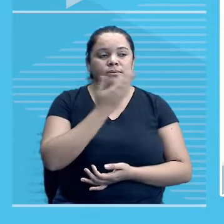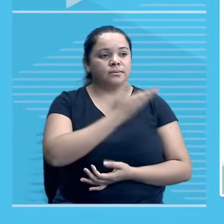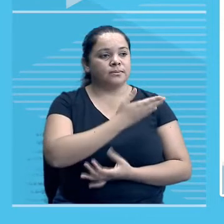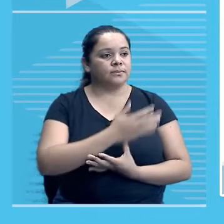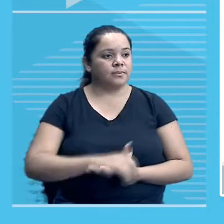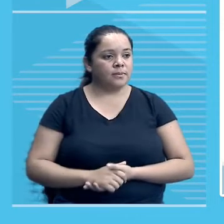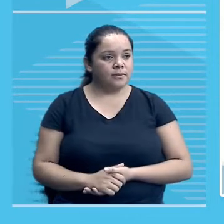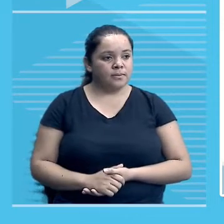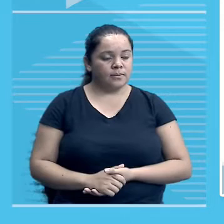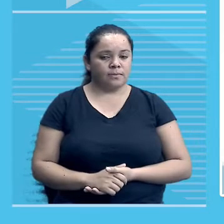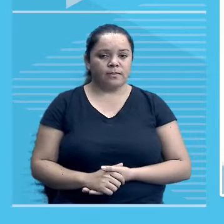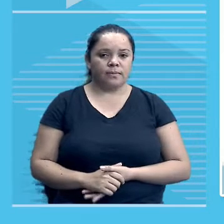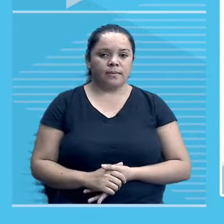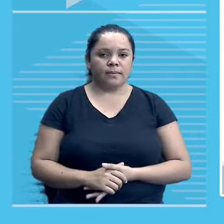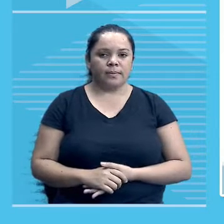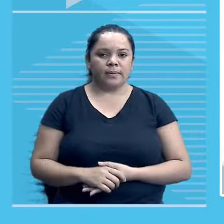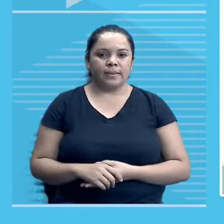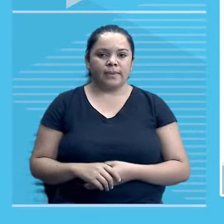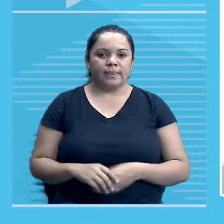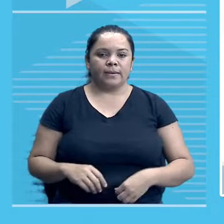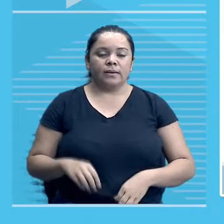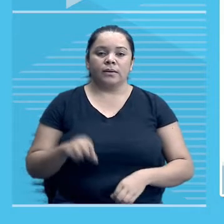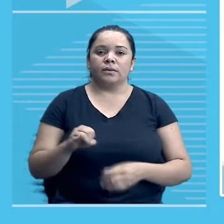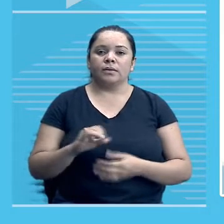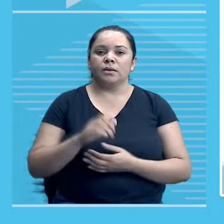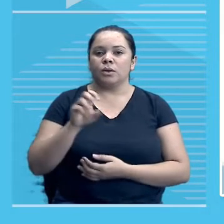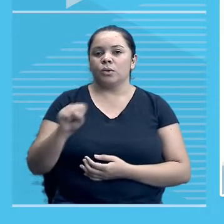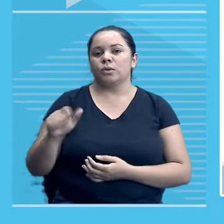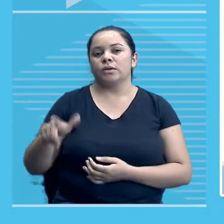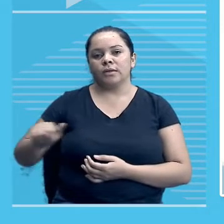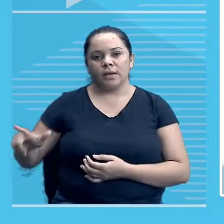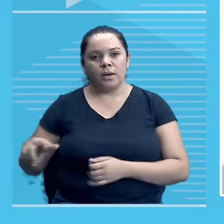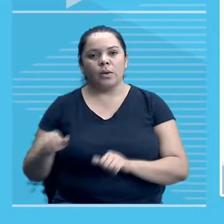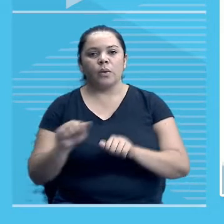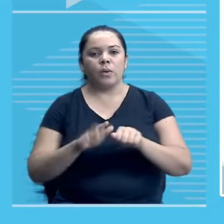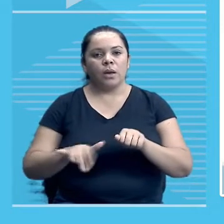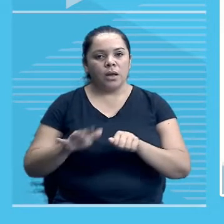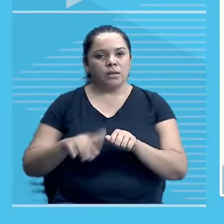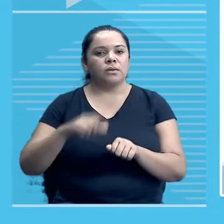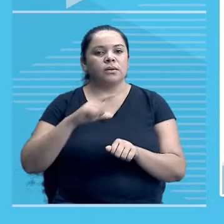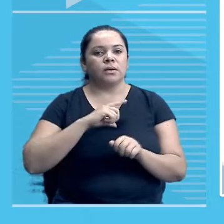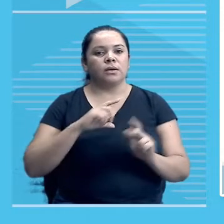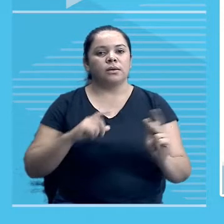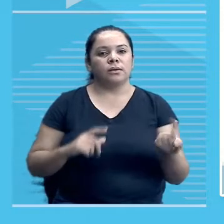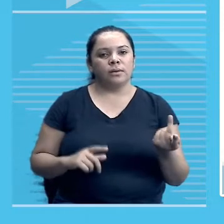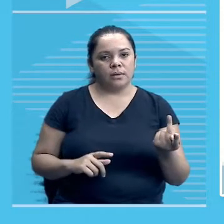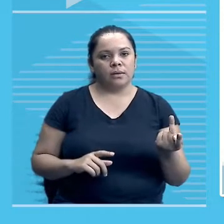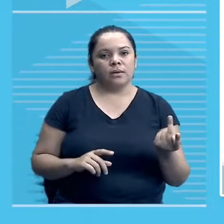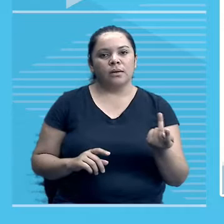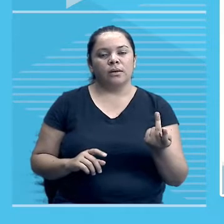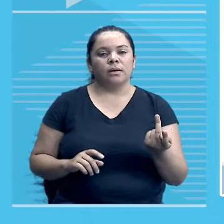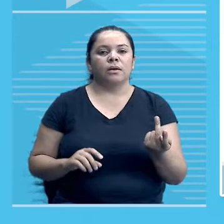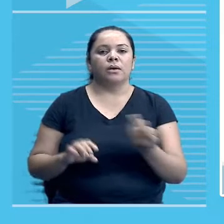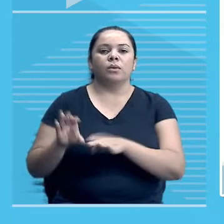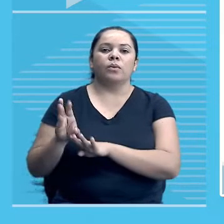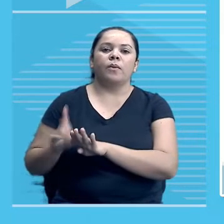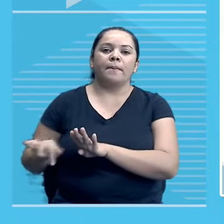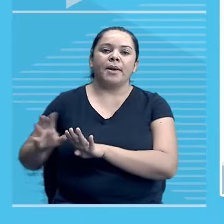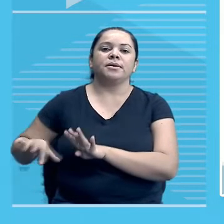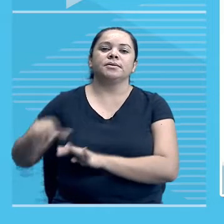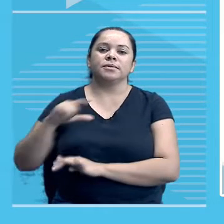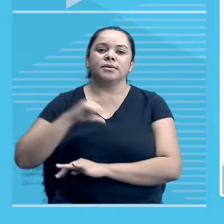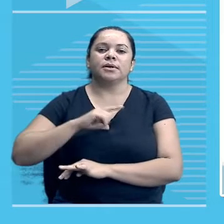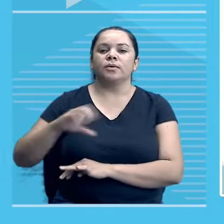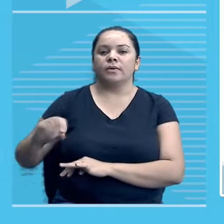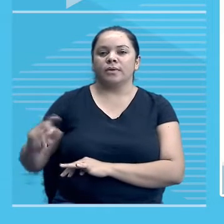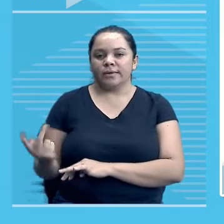ele é considerado um sal básico. Então, se o sal ácido tem hidrogênio, o sal básico tem hidroxila, pessoal.